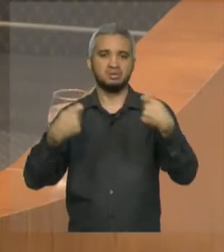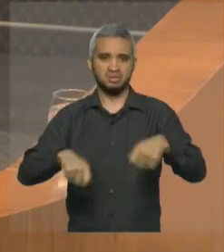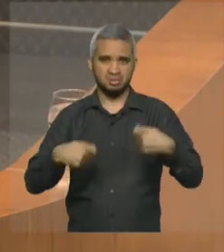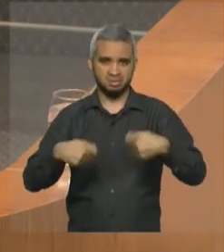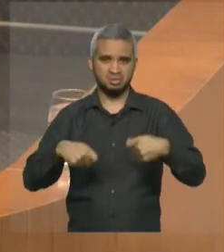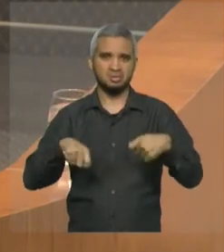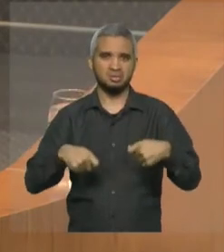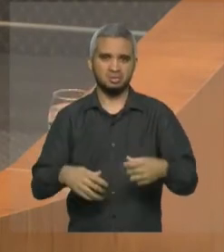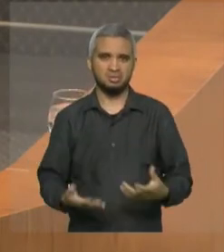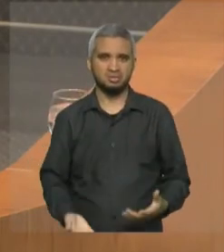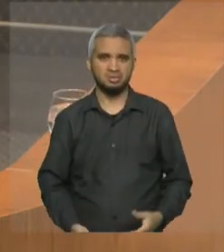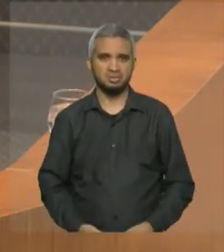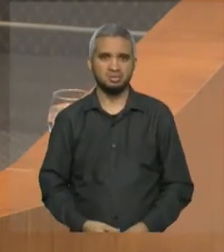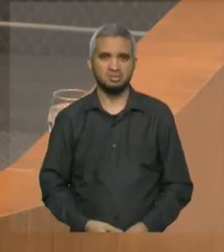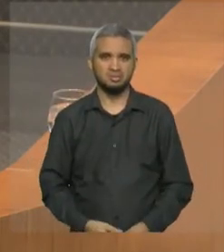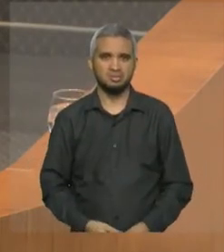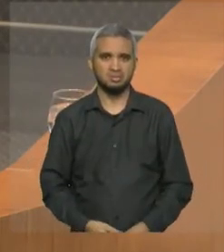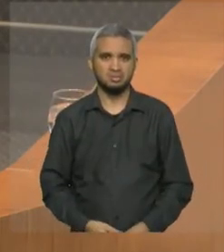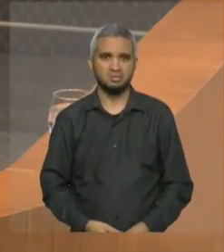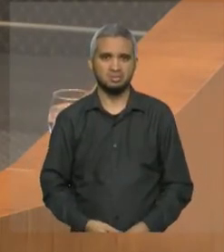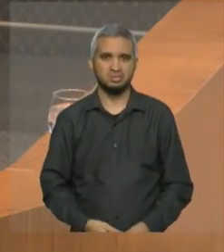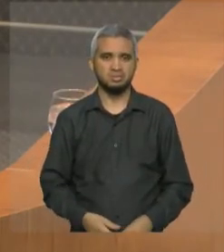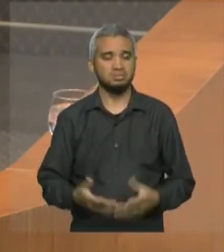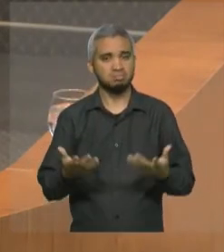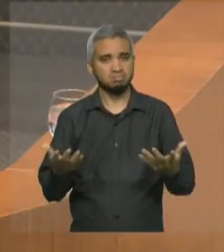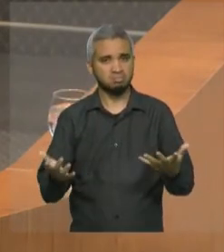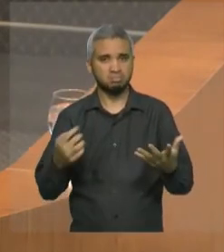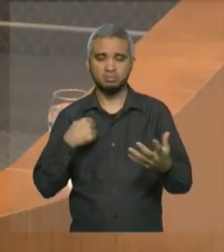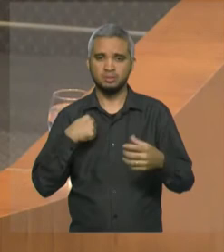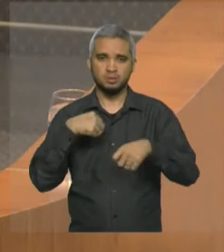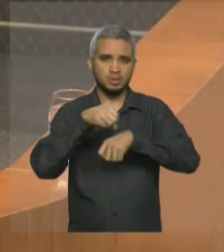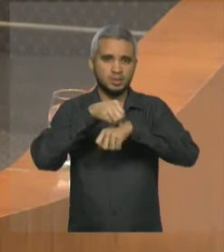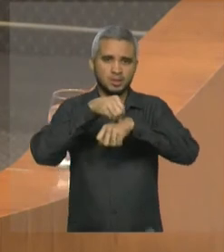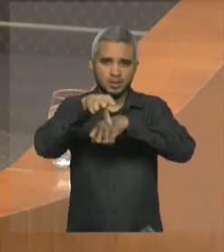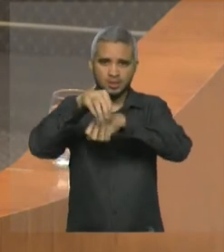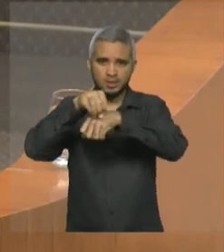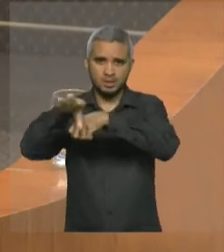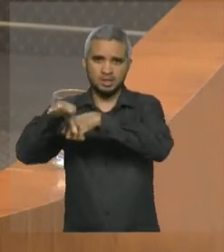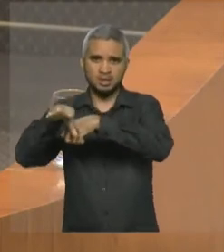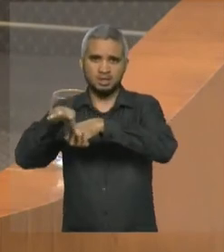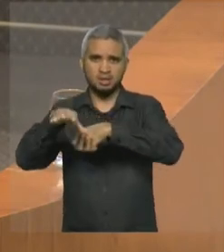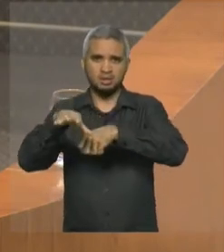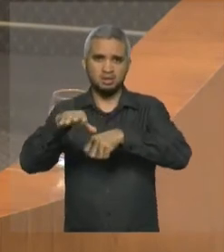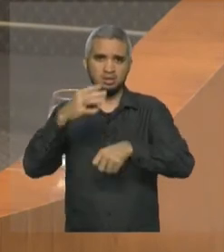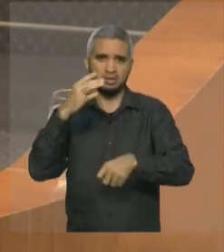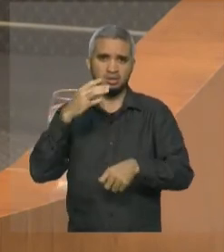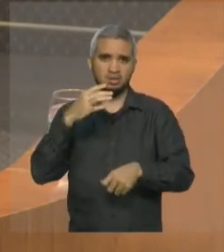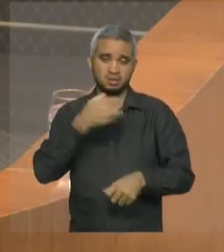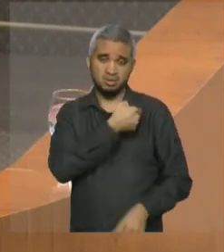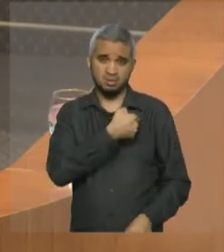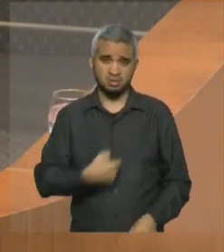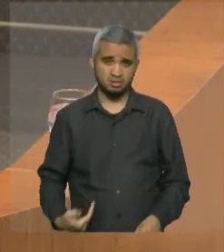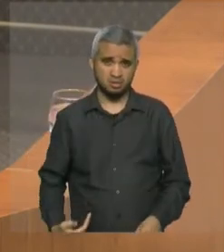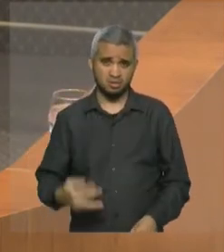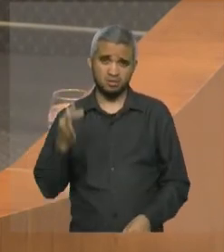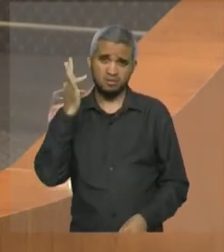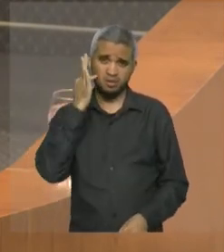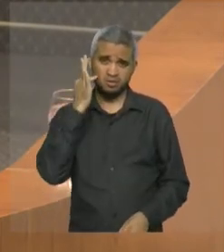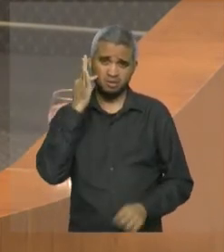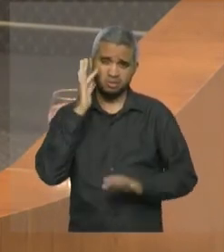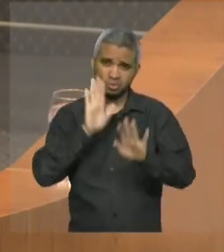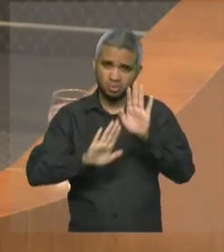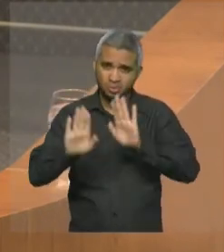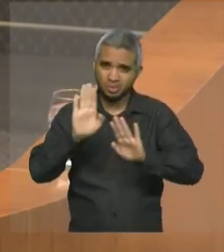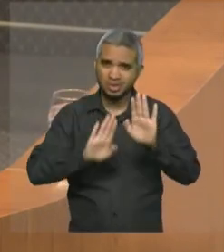de pesquisa. Aqui eu deixo minha missão. Tenha cuidado, deputado Flávio, senhor governador Flávio Dino. O povo não está